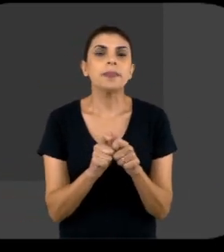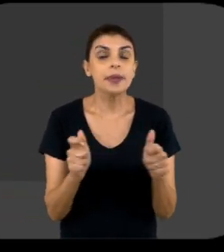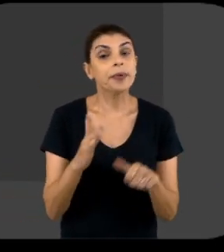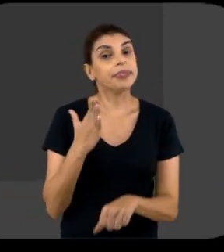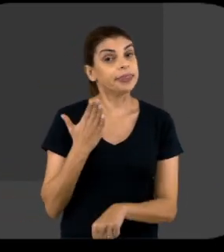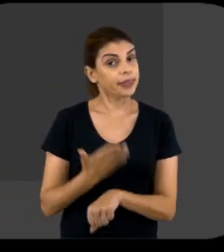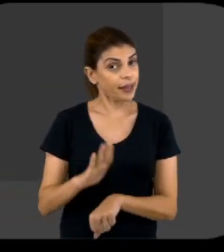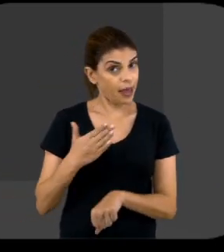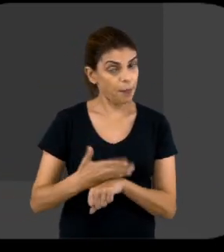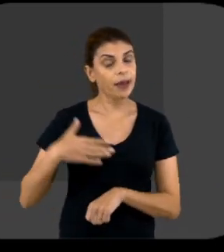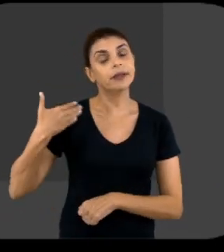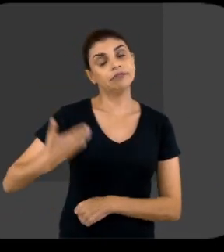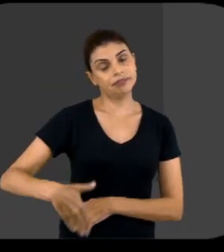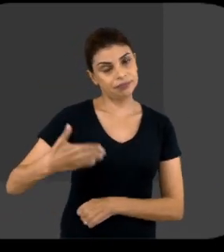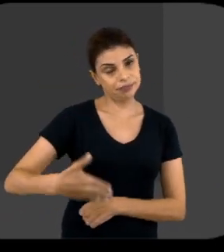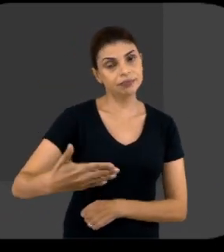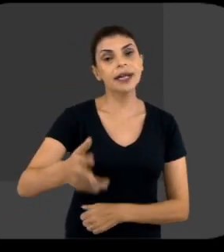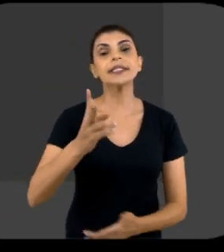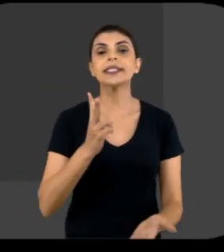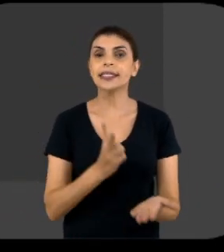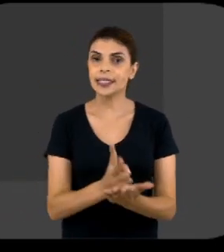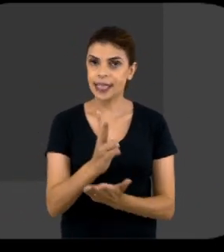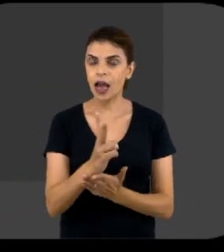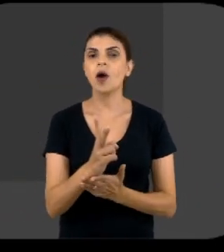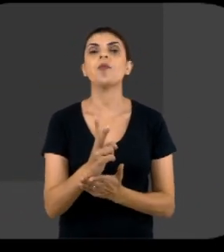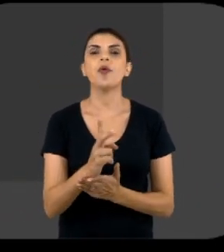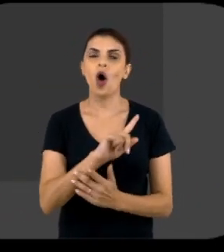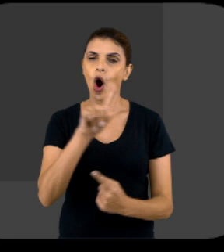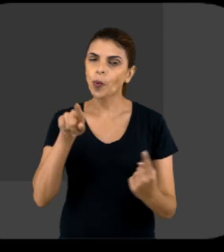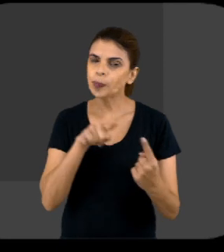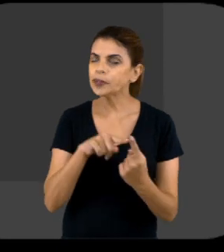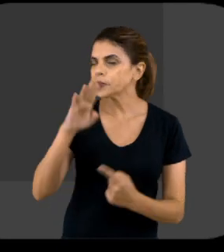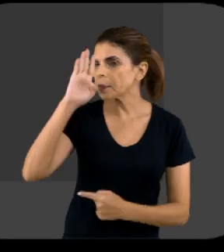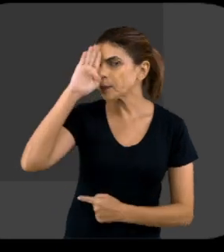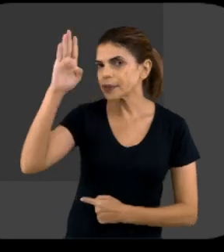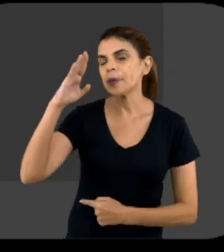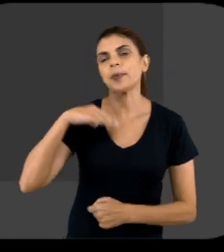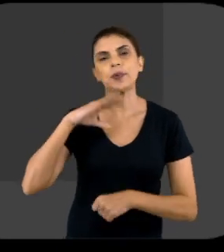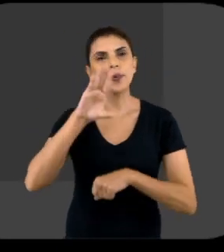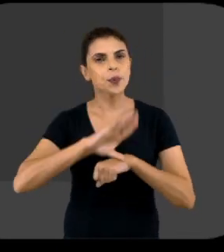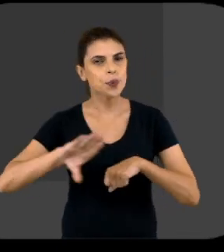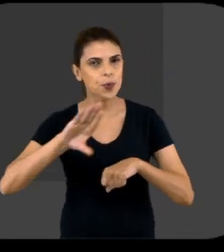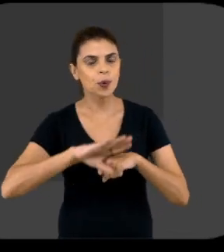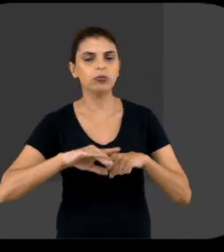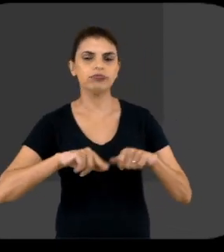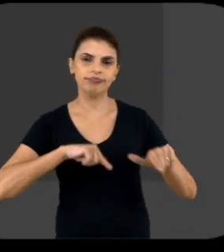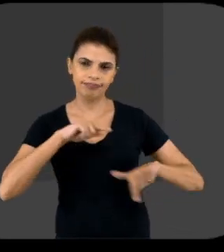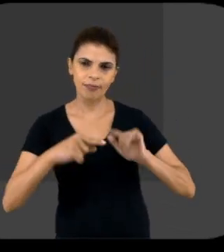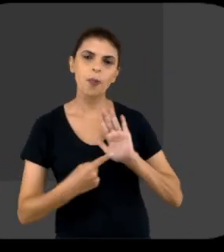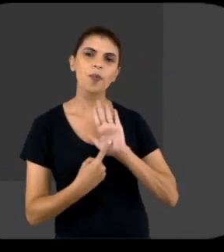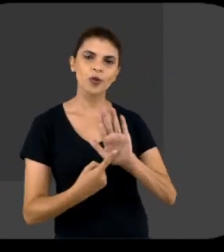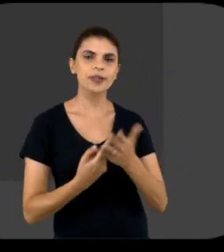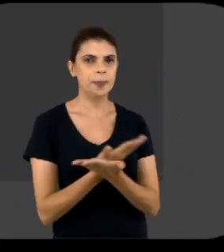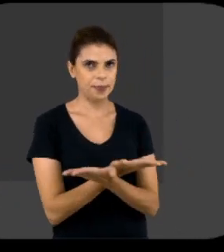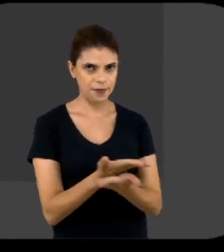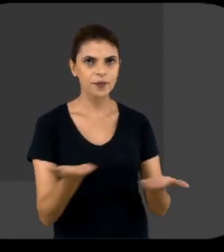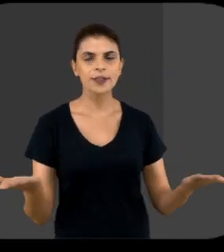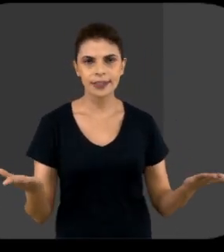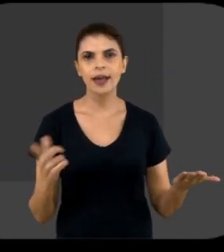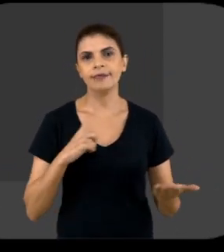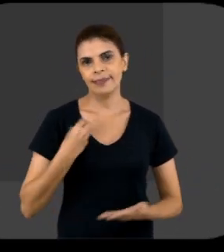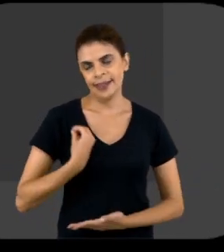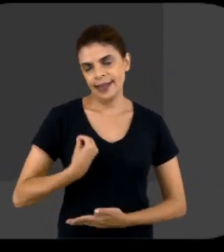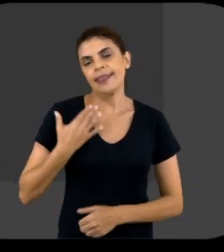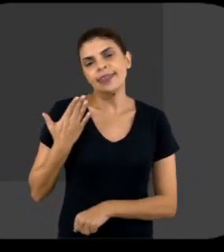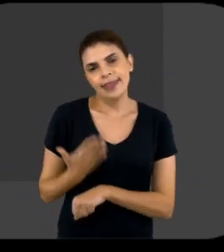e o treinamento contínuo das pessoas, que é um dos objetivos desse módulo no qual você se